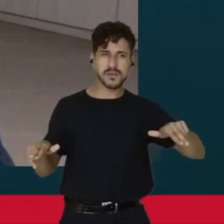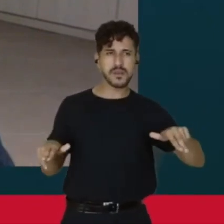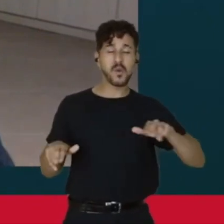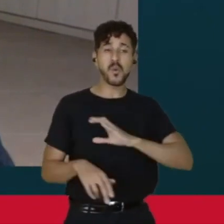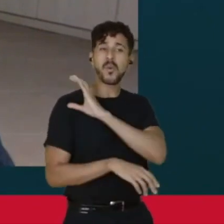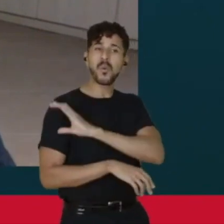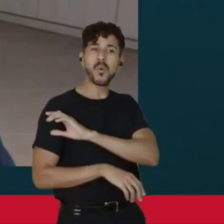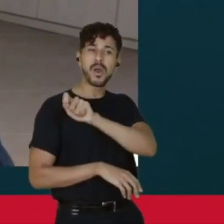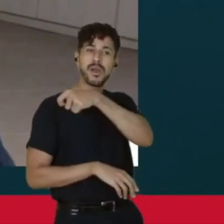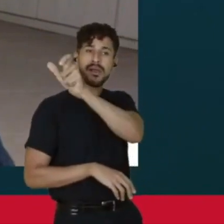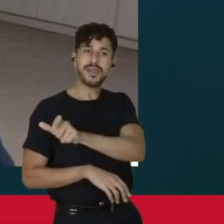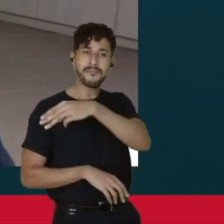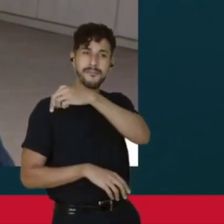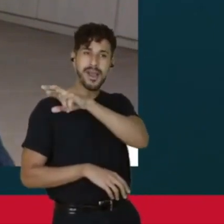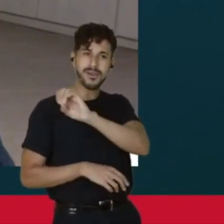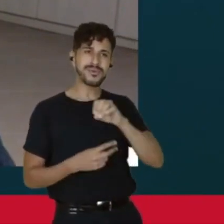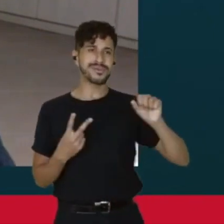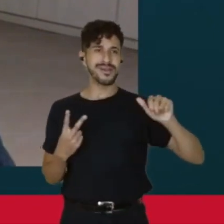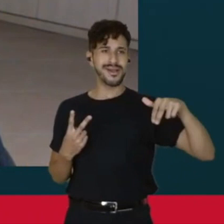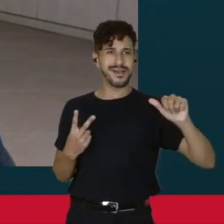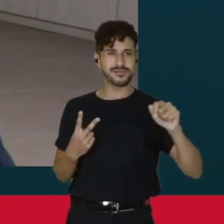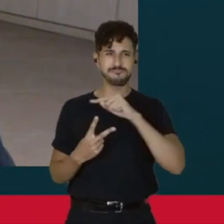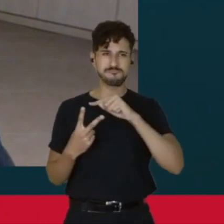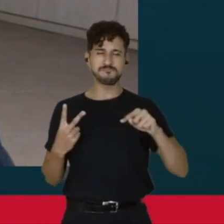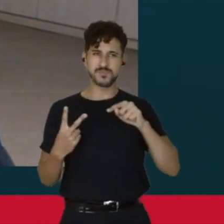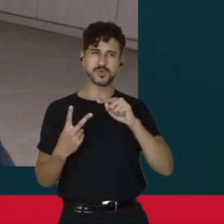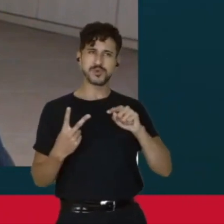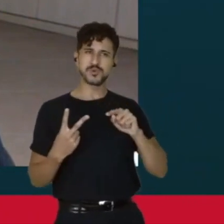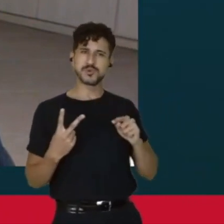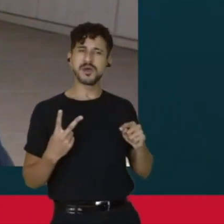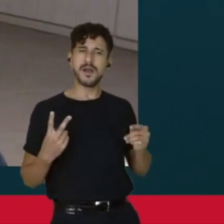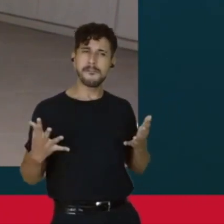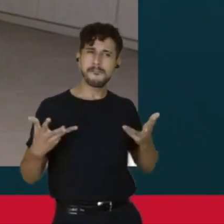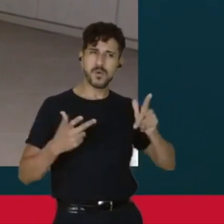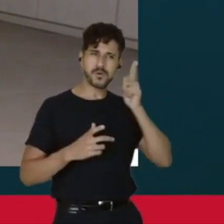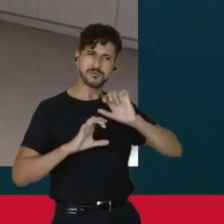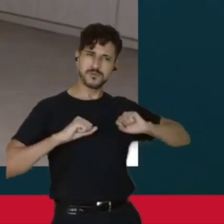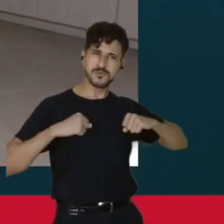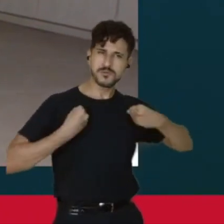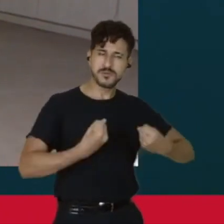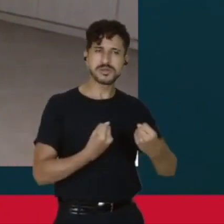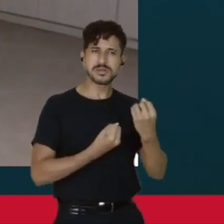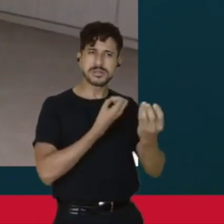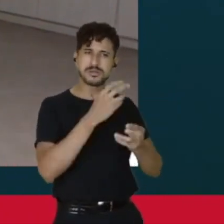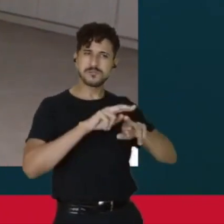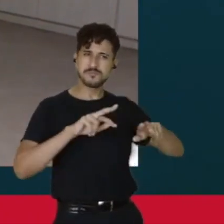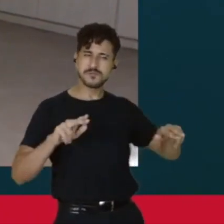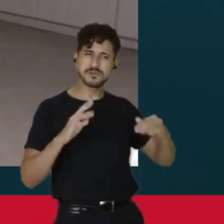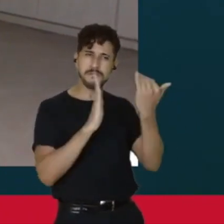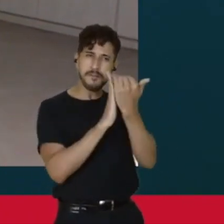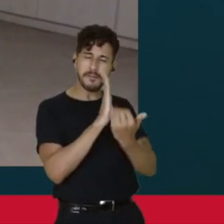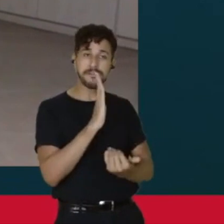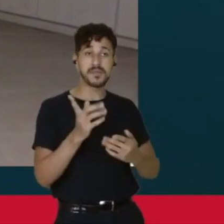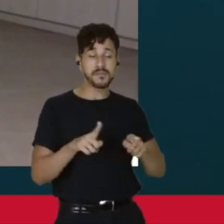coordenação do Marcos Rogério e da própria Ana Paula, e que deram um verdadeiro show do ponto de vista de dedicação e de elementos. Dito isto, eu queria dizer